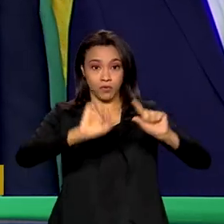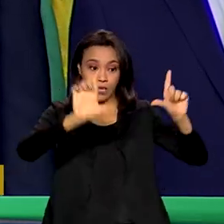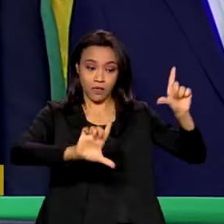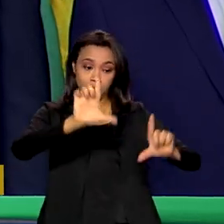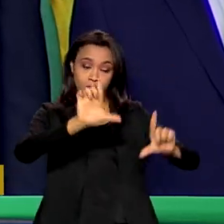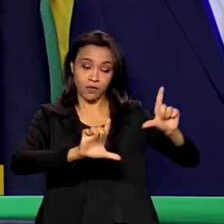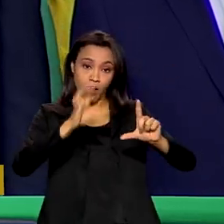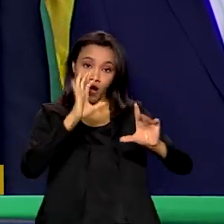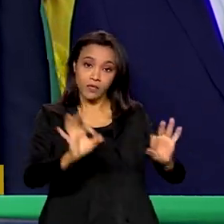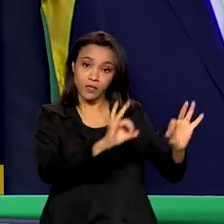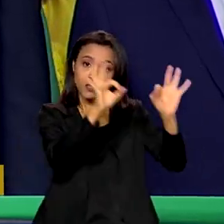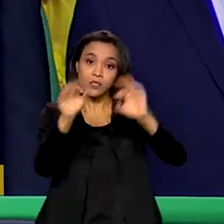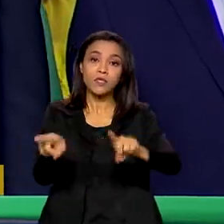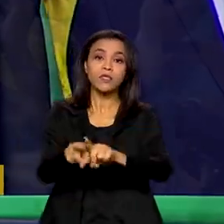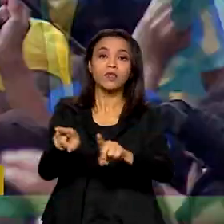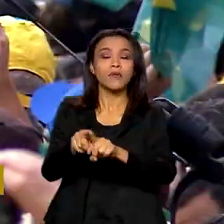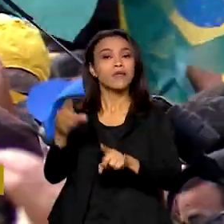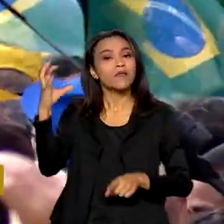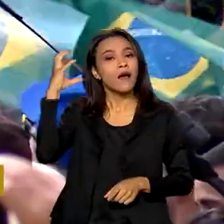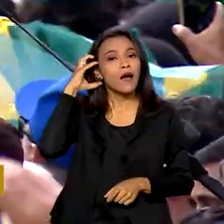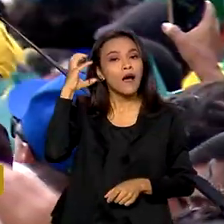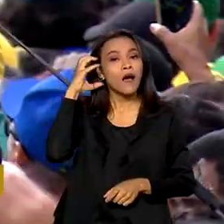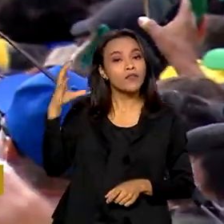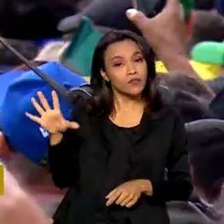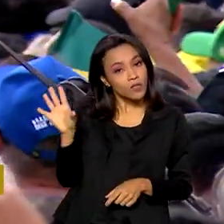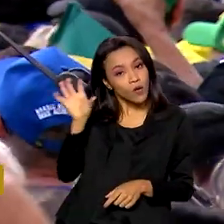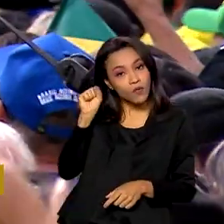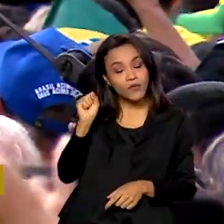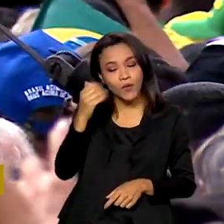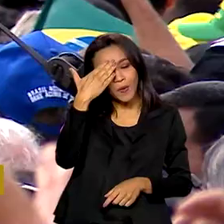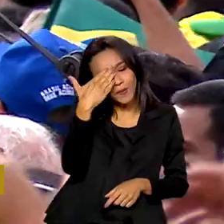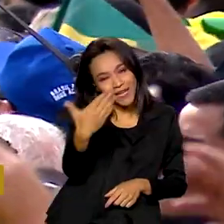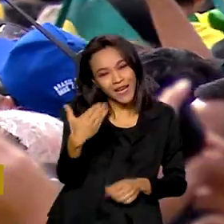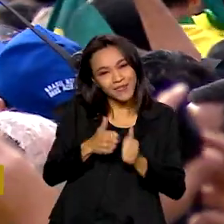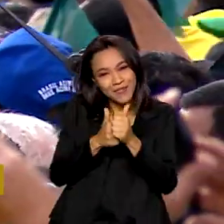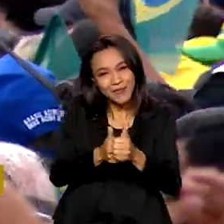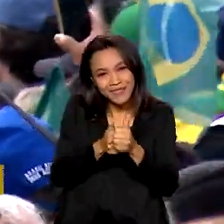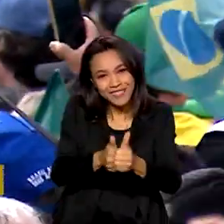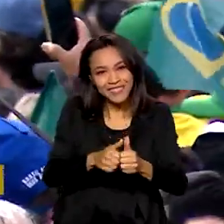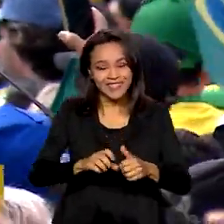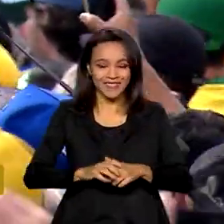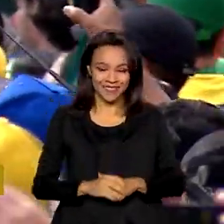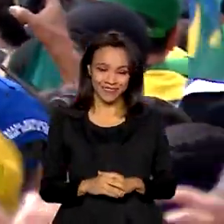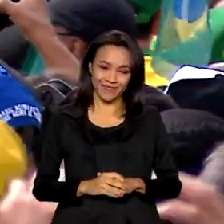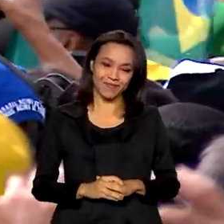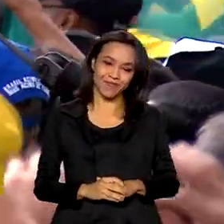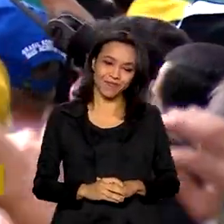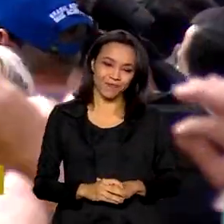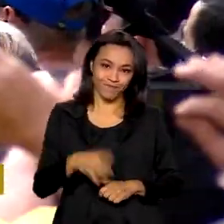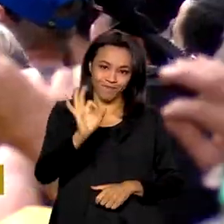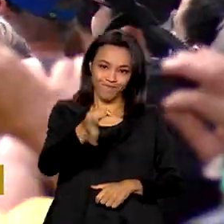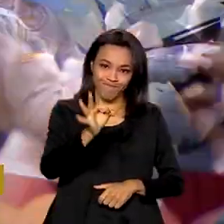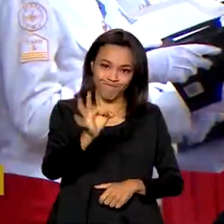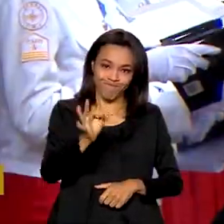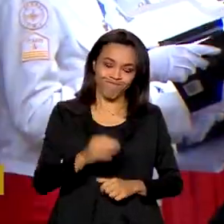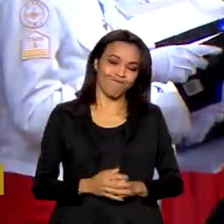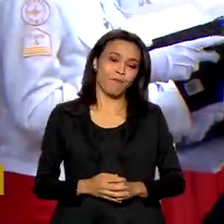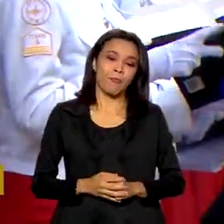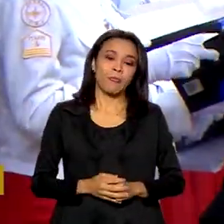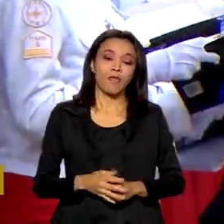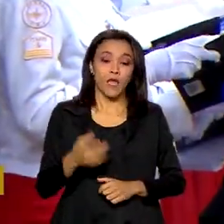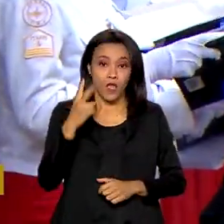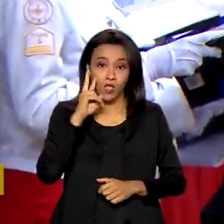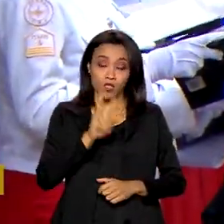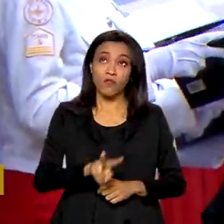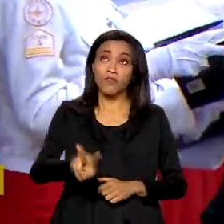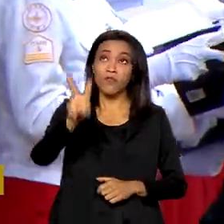nos acompanham neste momento. São todos muito bem-vindos. Obrigado pela companhia, Major. Exatamente. Estamos aqui com a Esquadrilha da